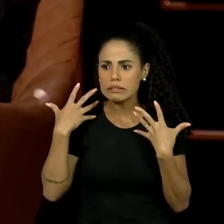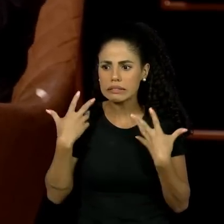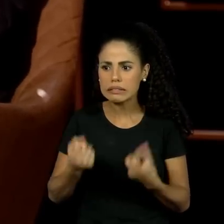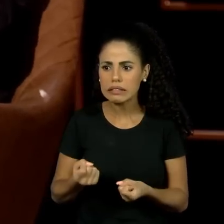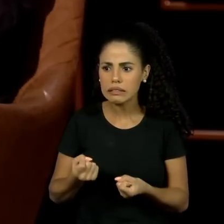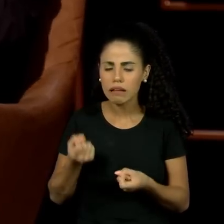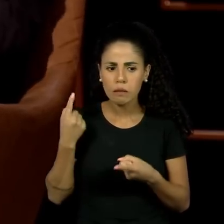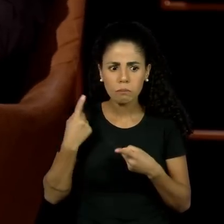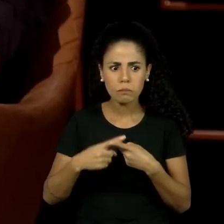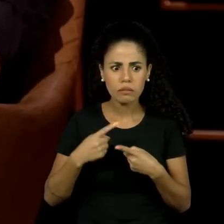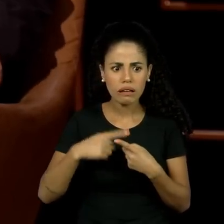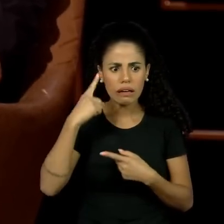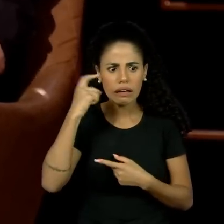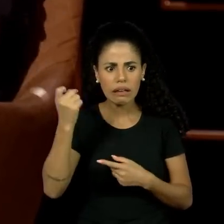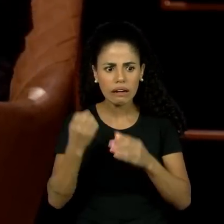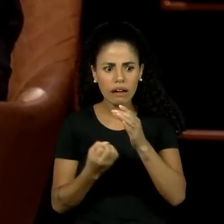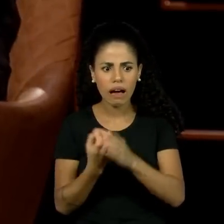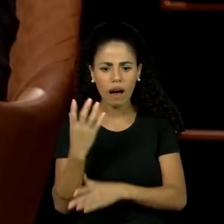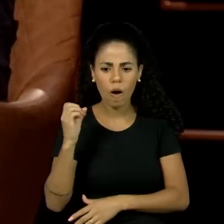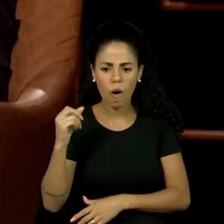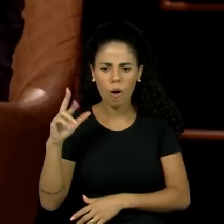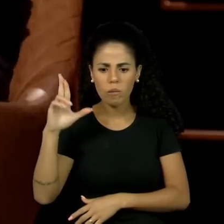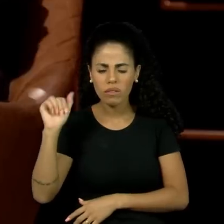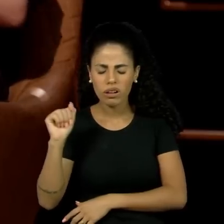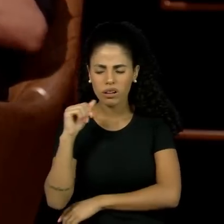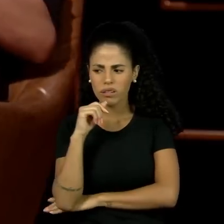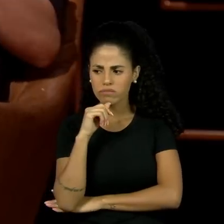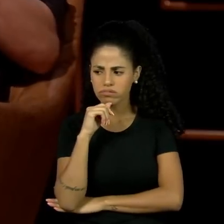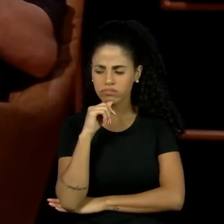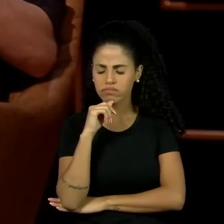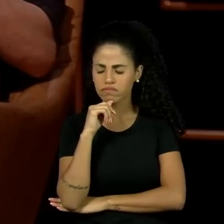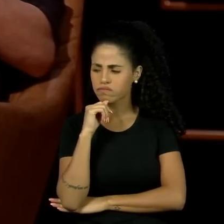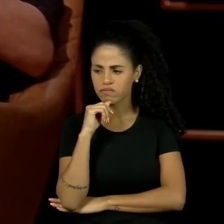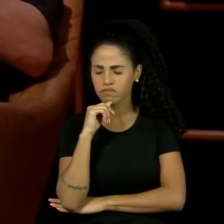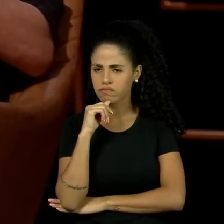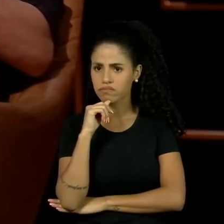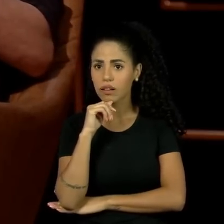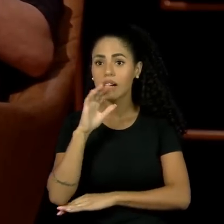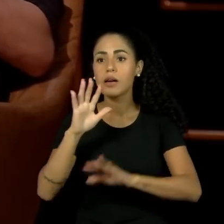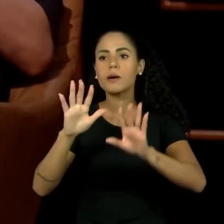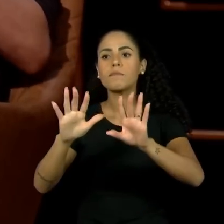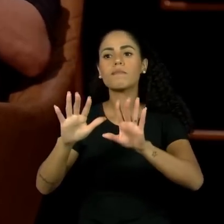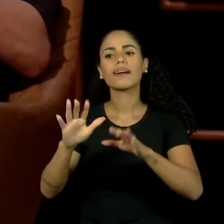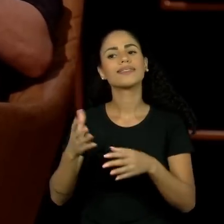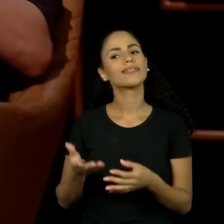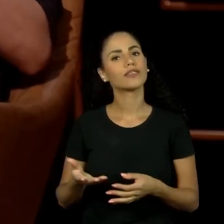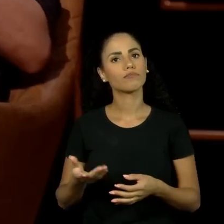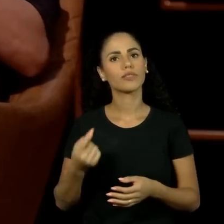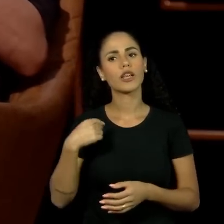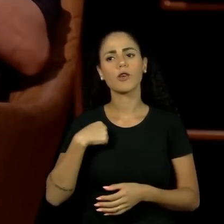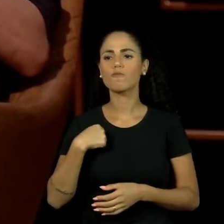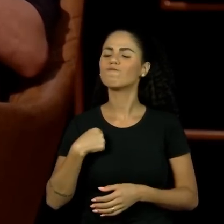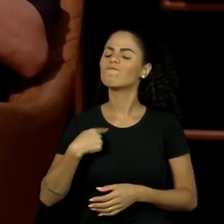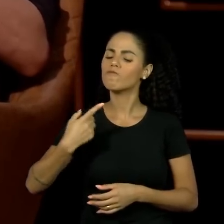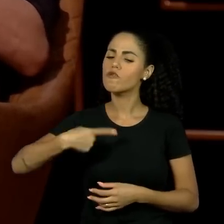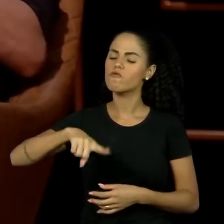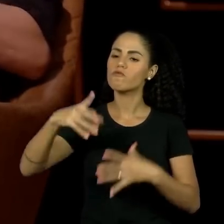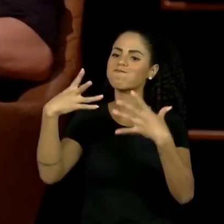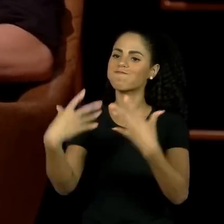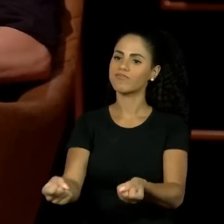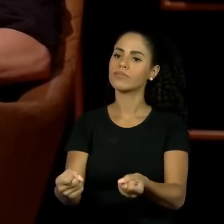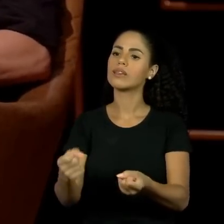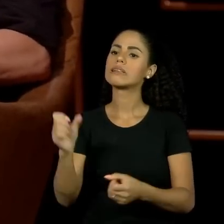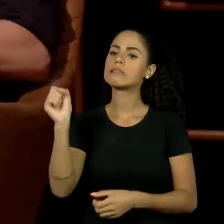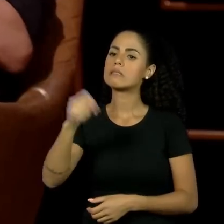foi inventar de fazer ópera? Mas já que está aqui... Mas daí eu falei assim, eu vou fazer meu dever